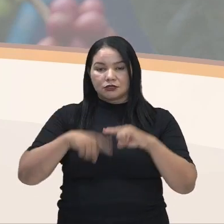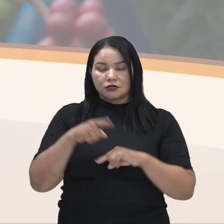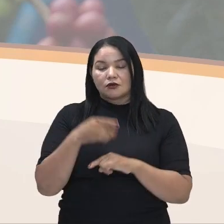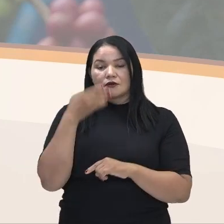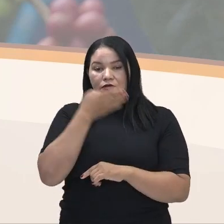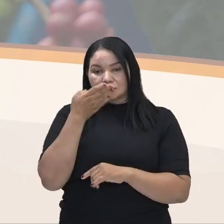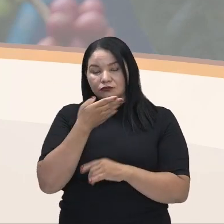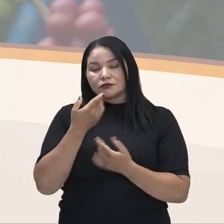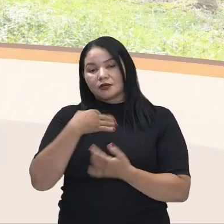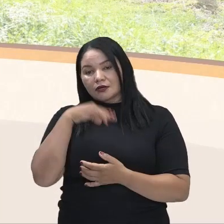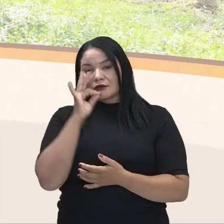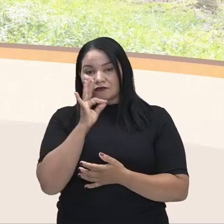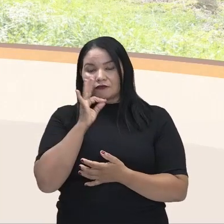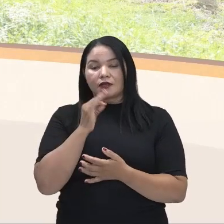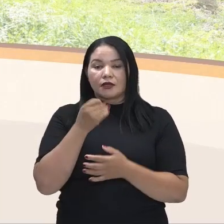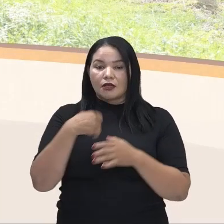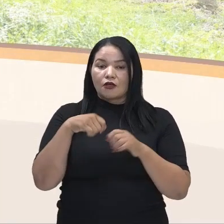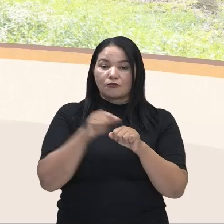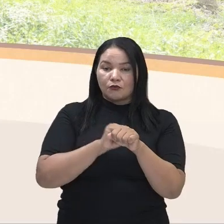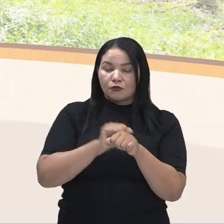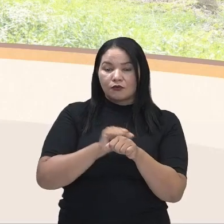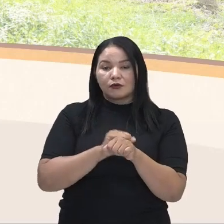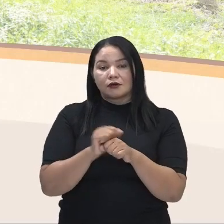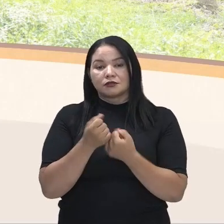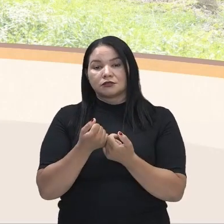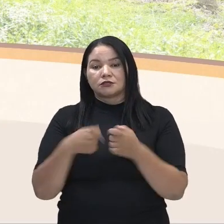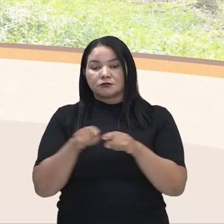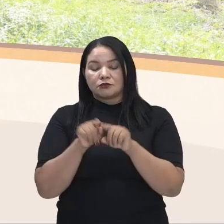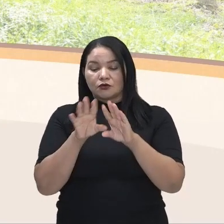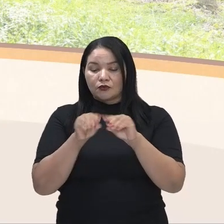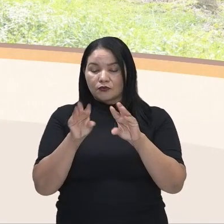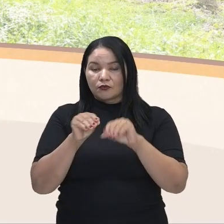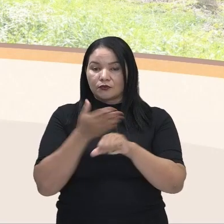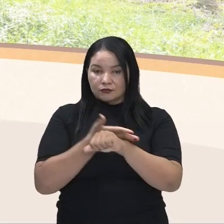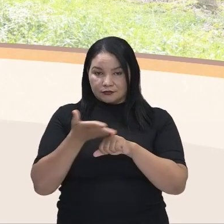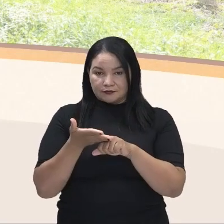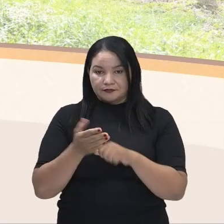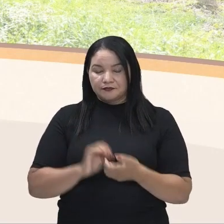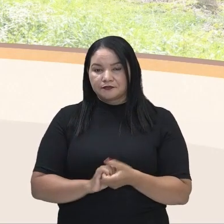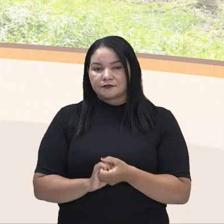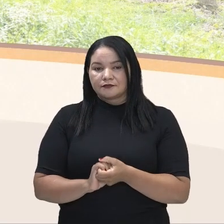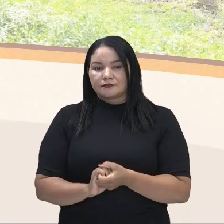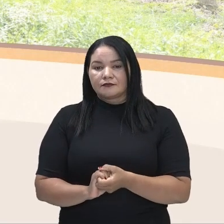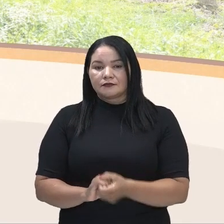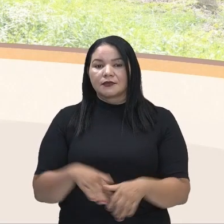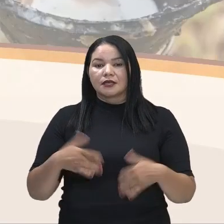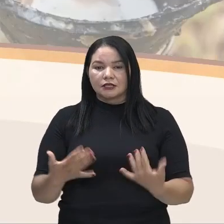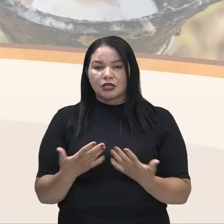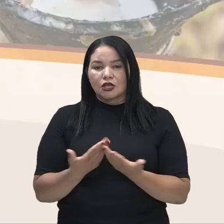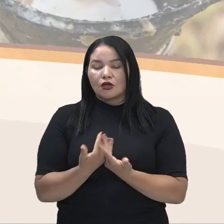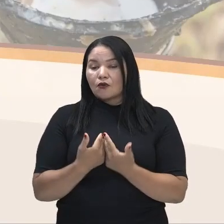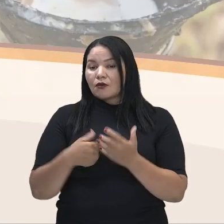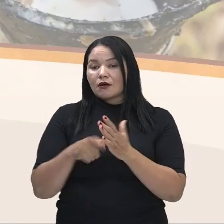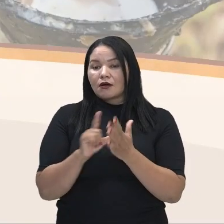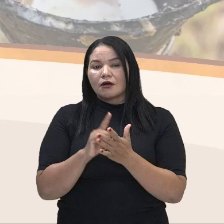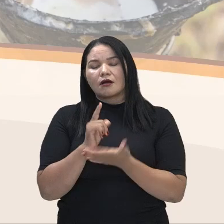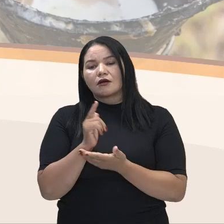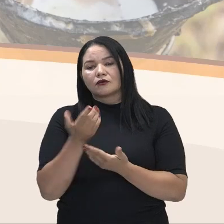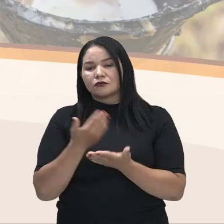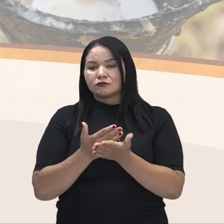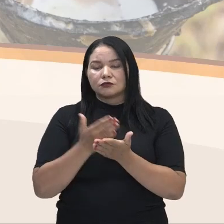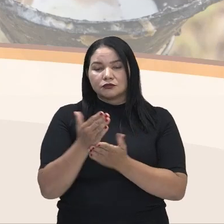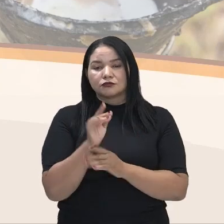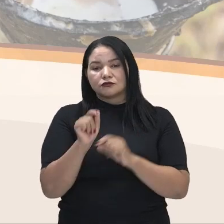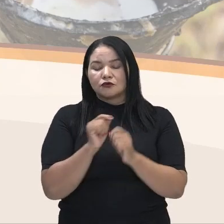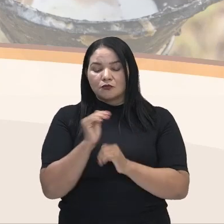açúcar, café, borracha e algodão, certo? E os precursores para esse processo industrial,